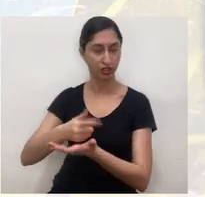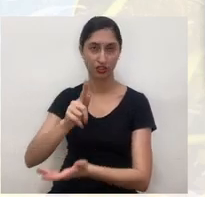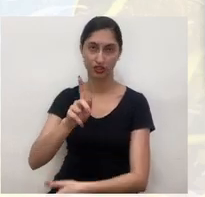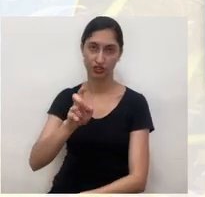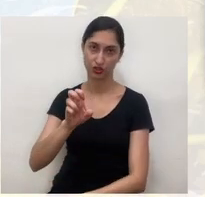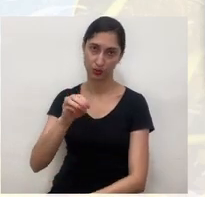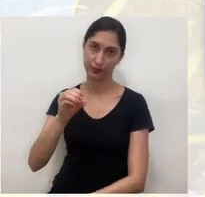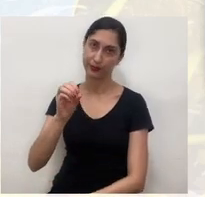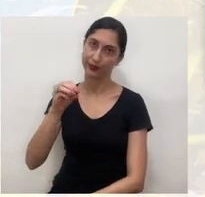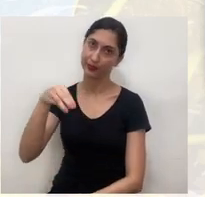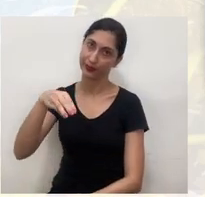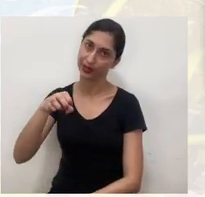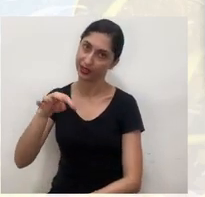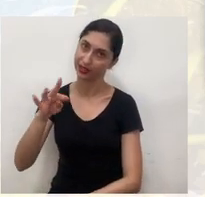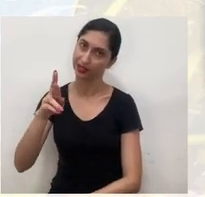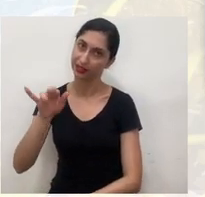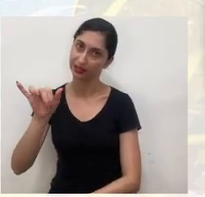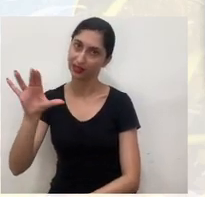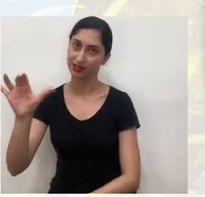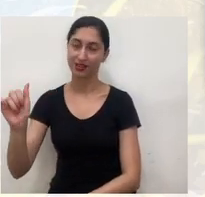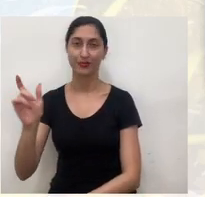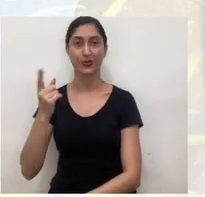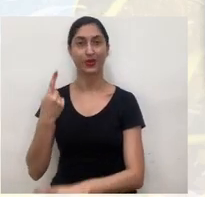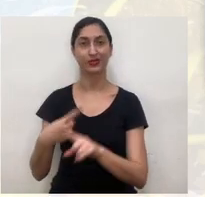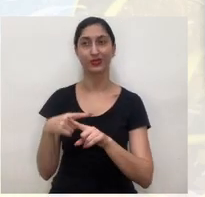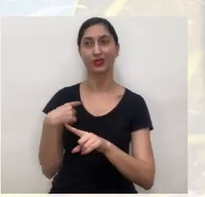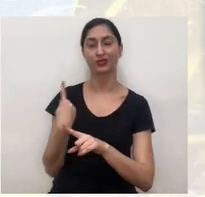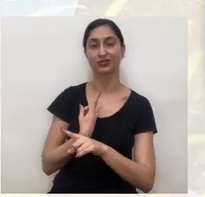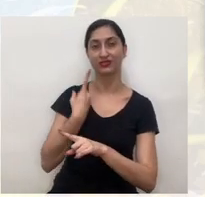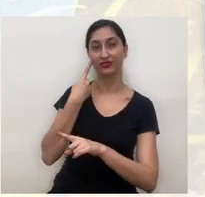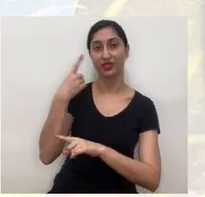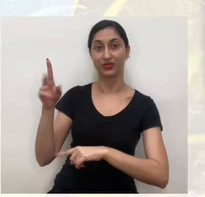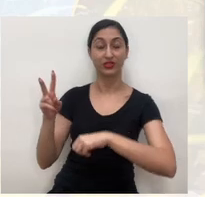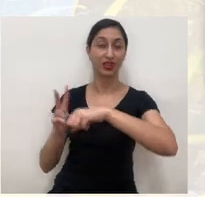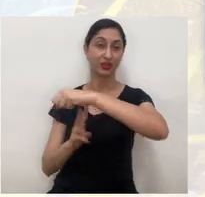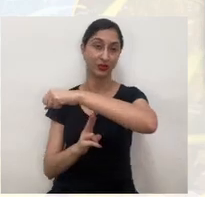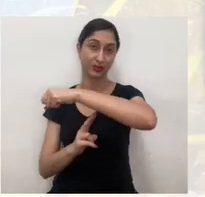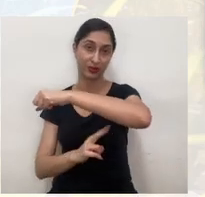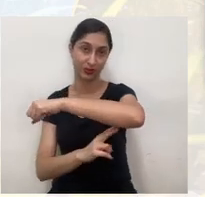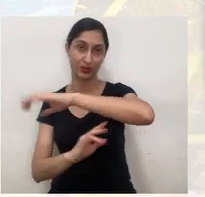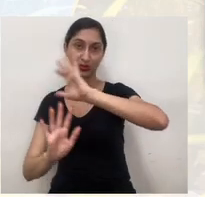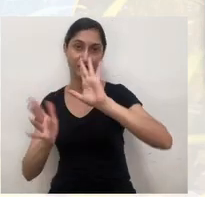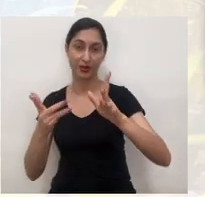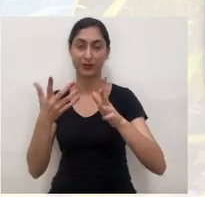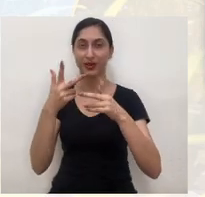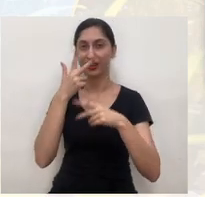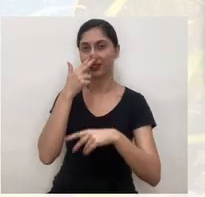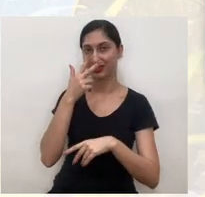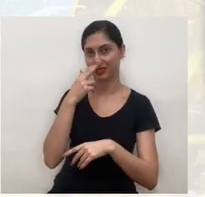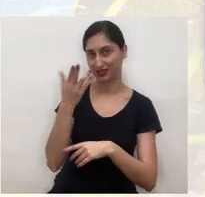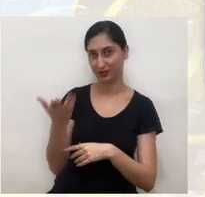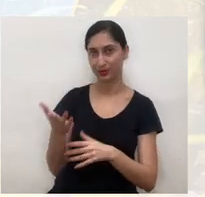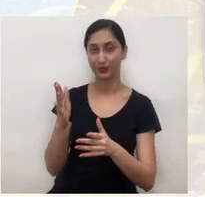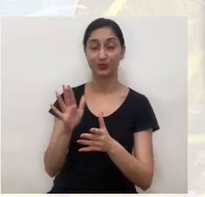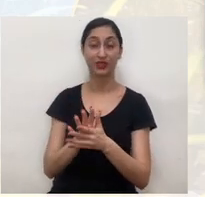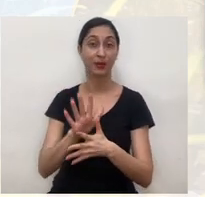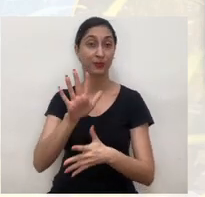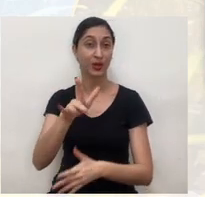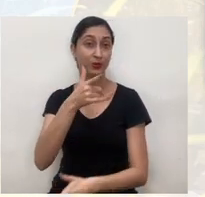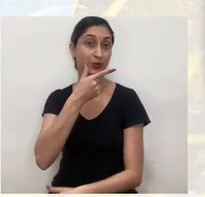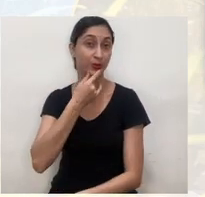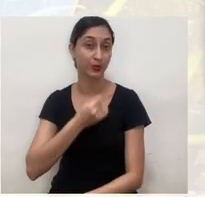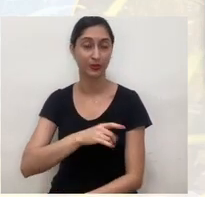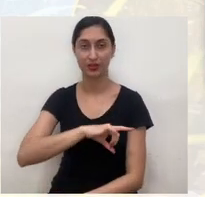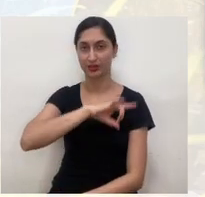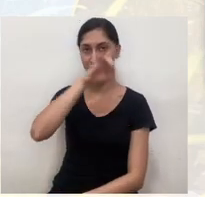viaduto insinuava isso, né? Mas ele teve uma ideia que eu considero genial, que ele usou